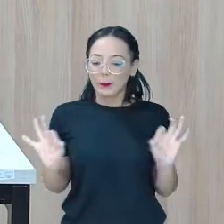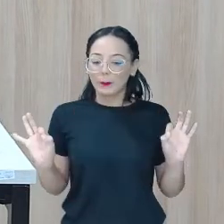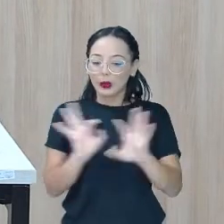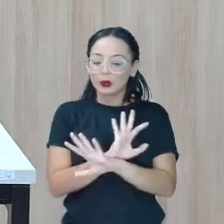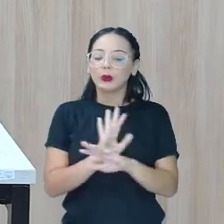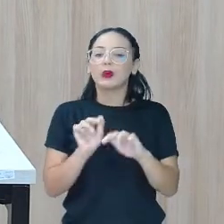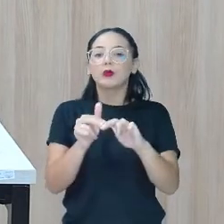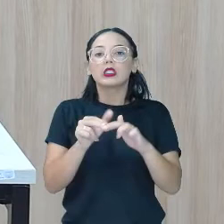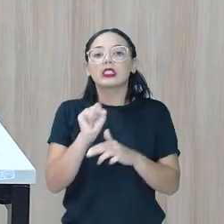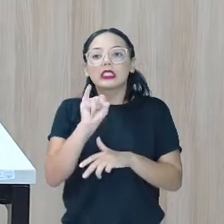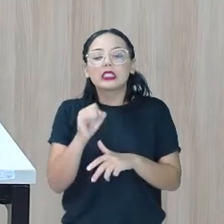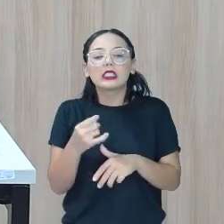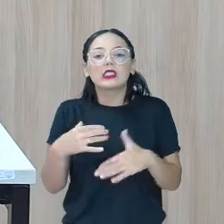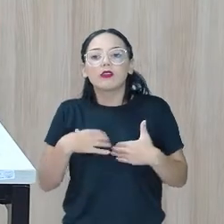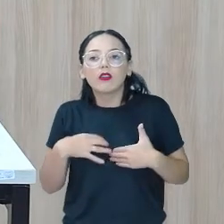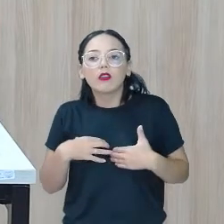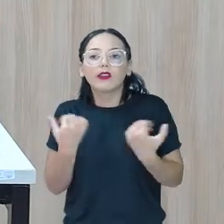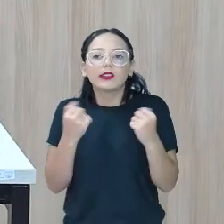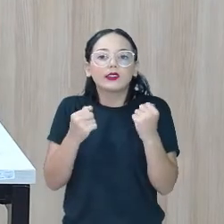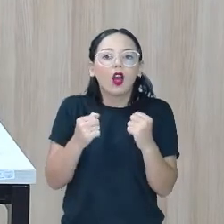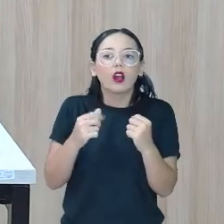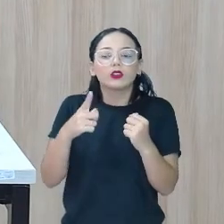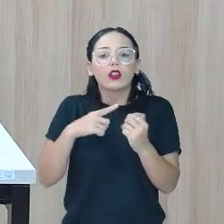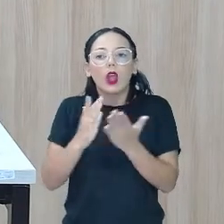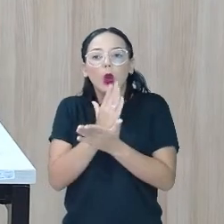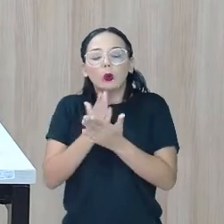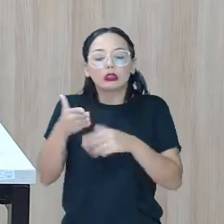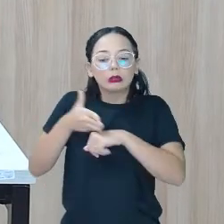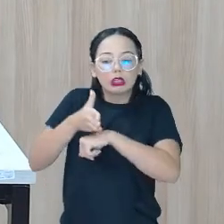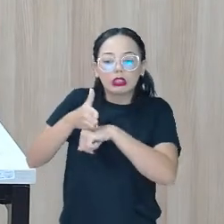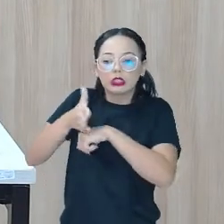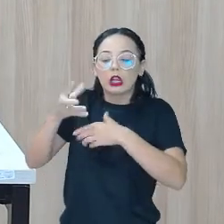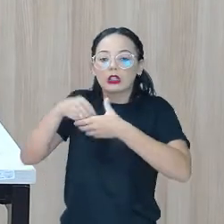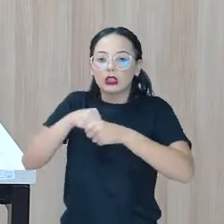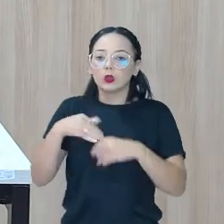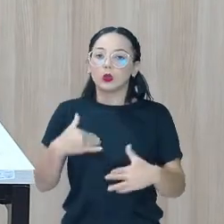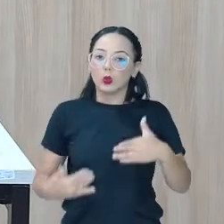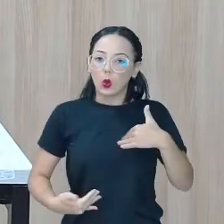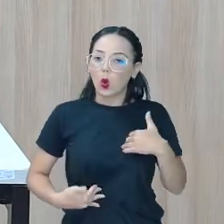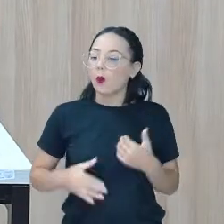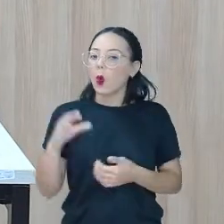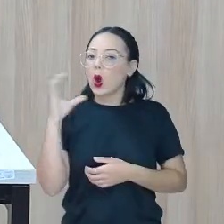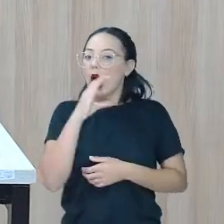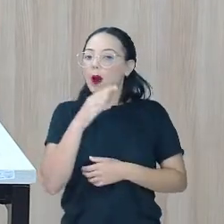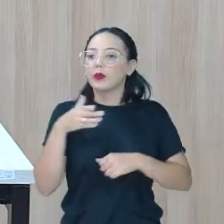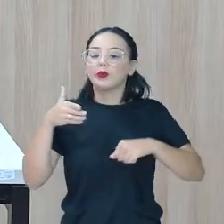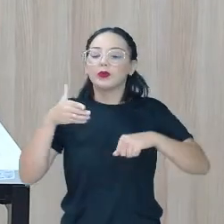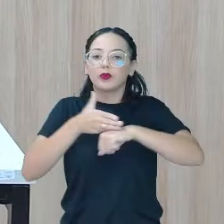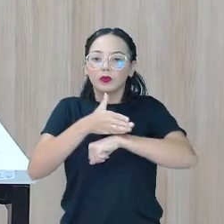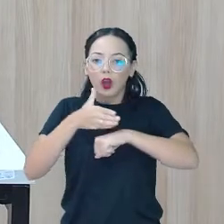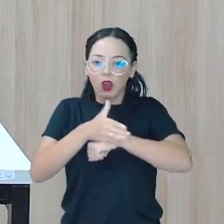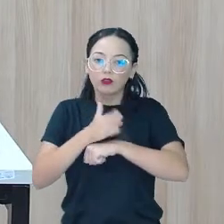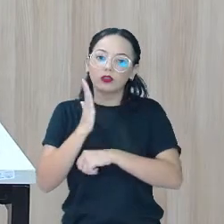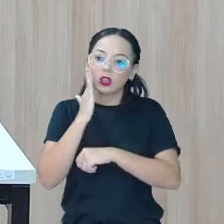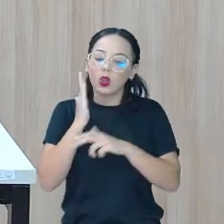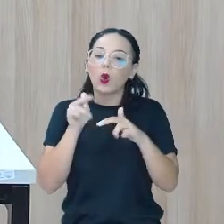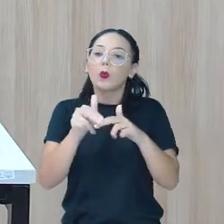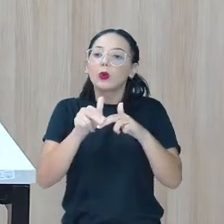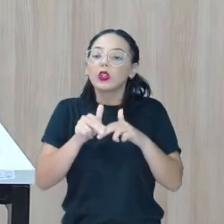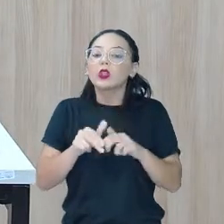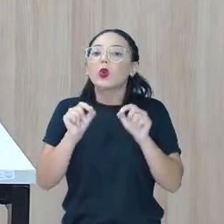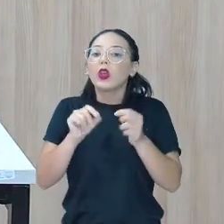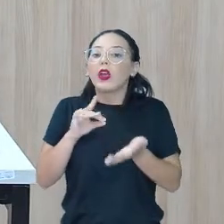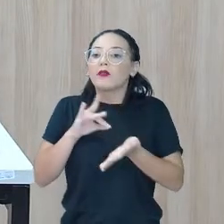E aí, se sentir necessidade, se existem invasores no nosso corpo, eles logo vão atuar. Então, eles vão estar